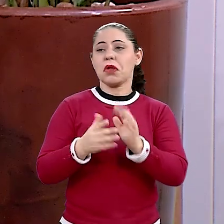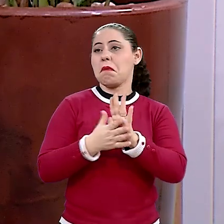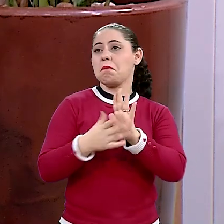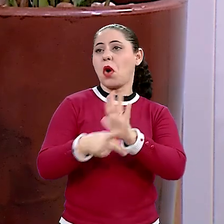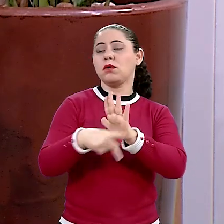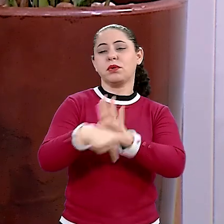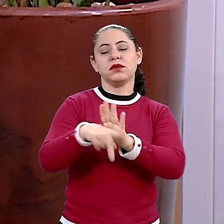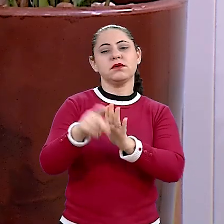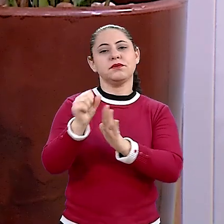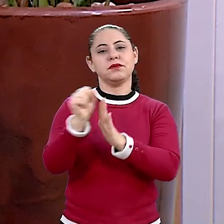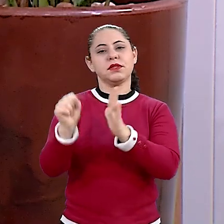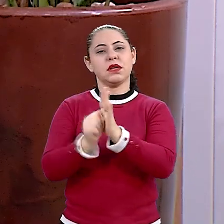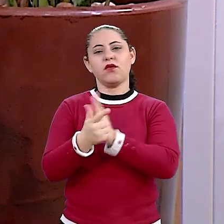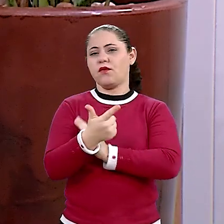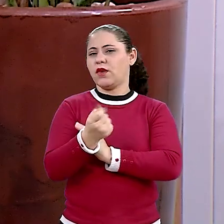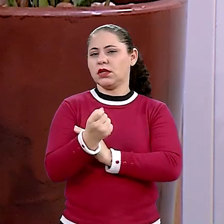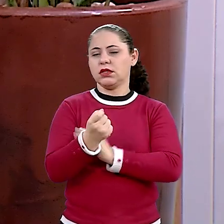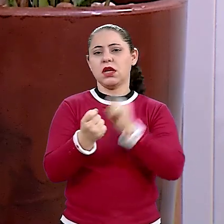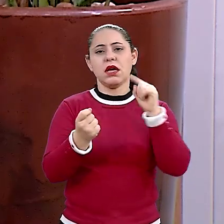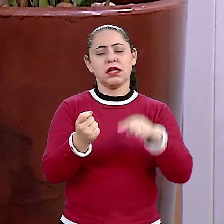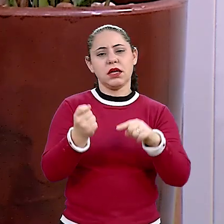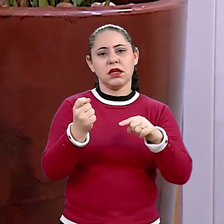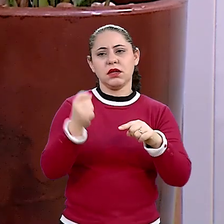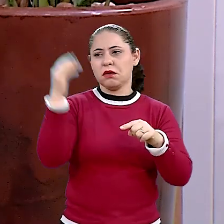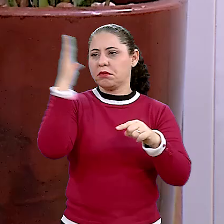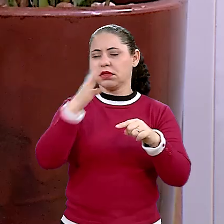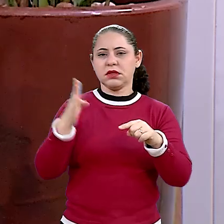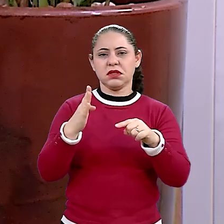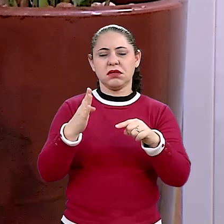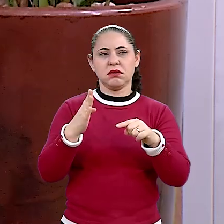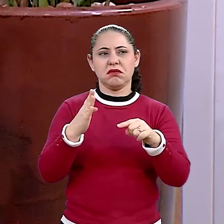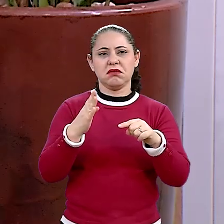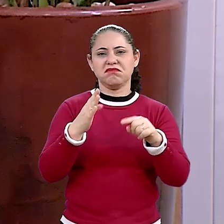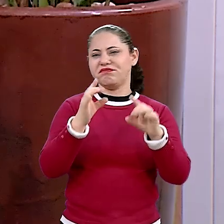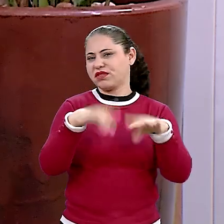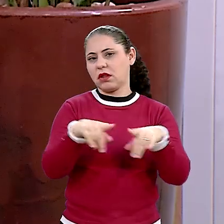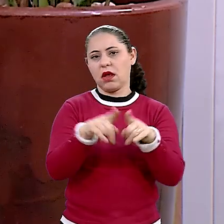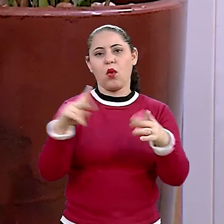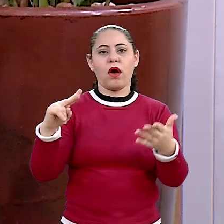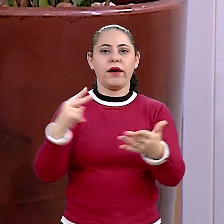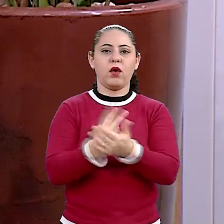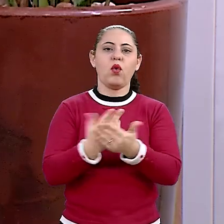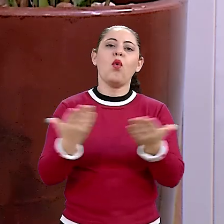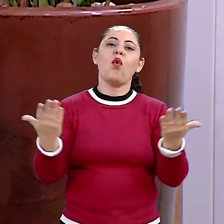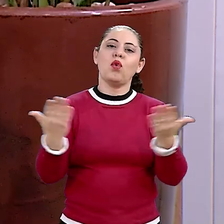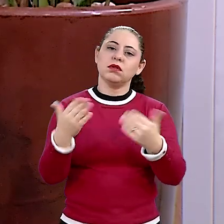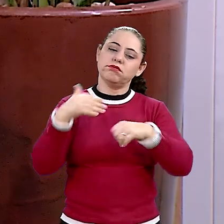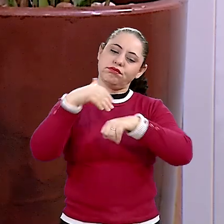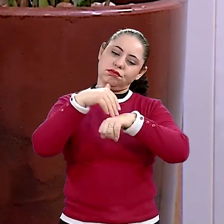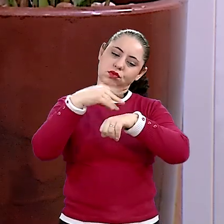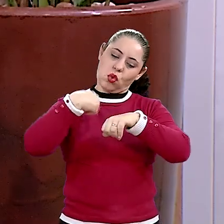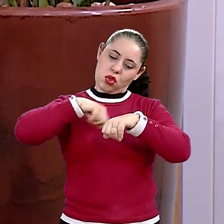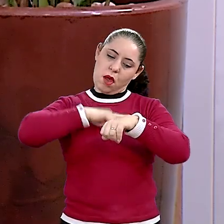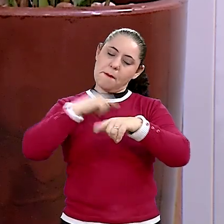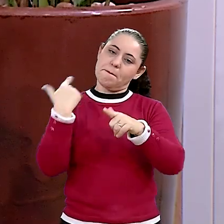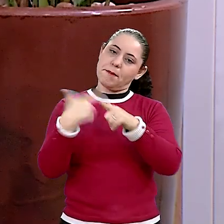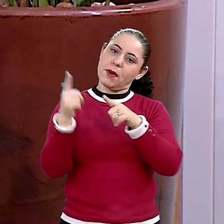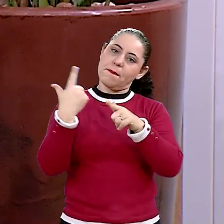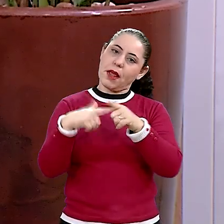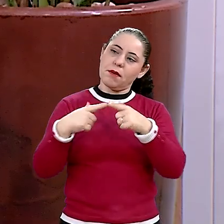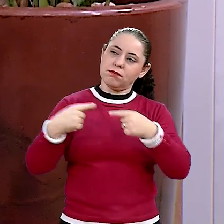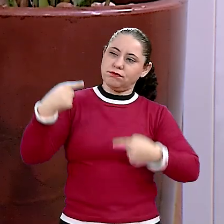a moda do século XX, digamos assim, e aqui no Brasil não se pensou ferrovia. Acho que é um grande erro e hoje nós estamos pagando um problema